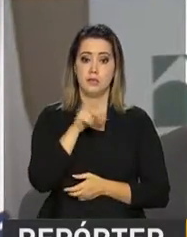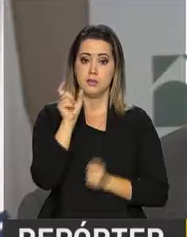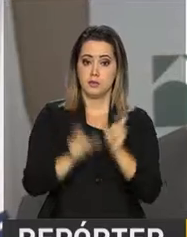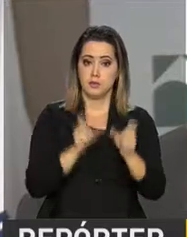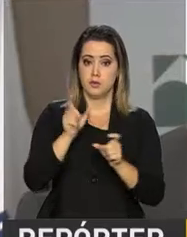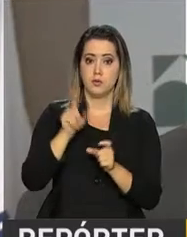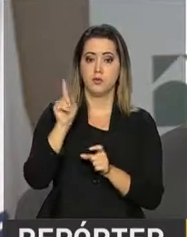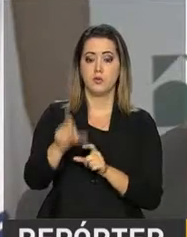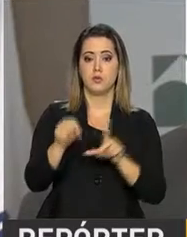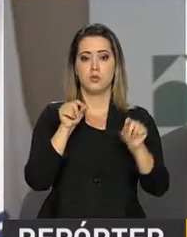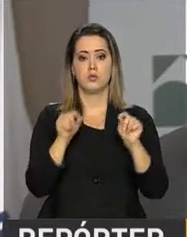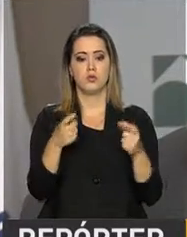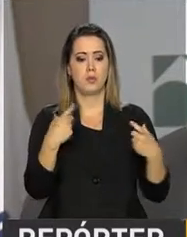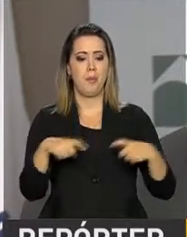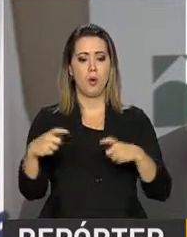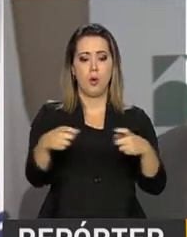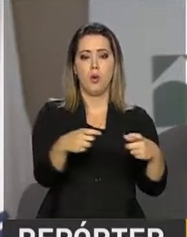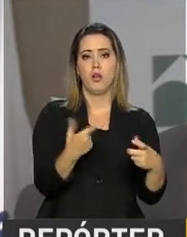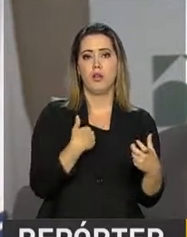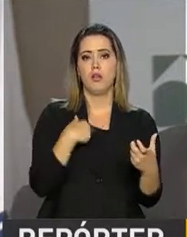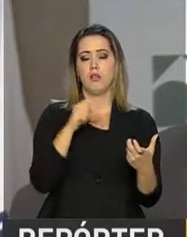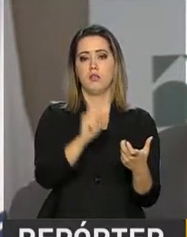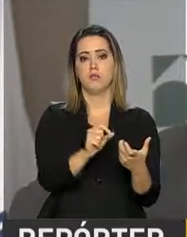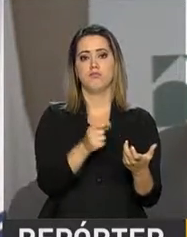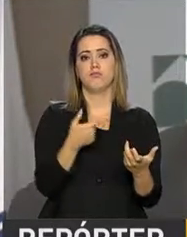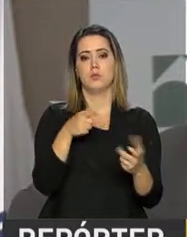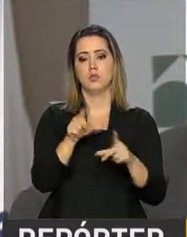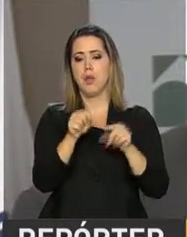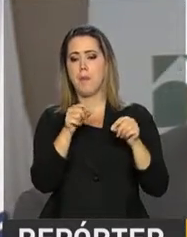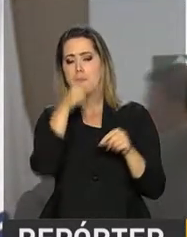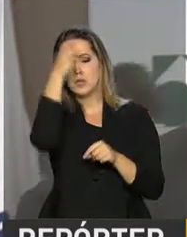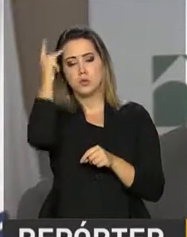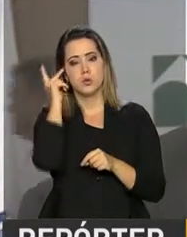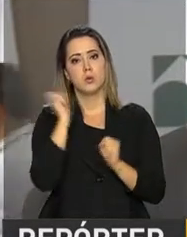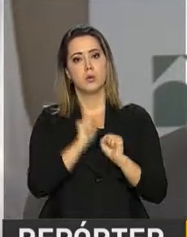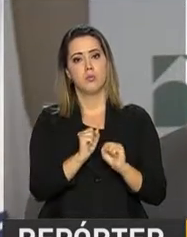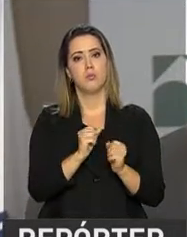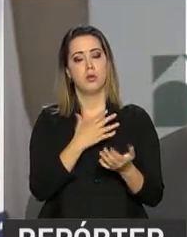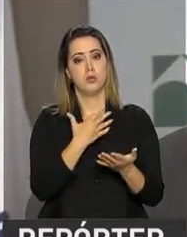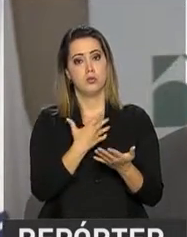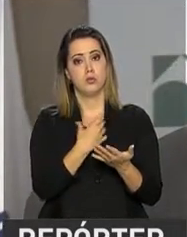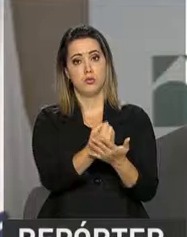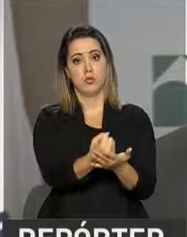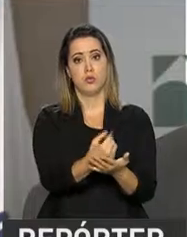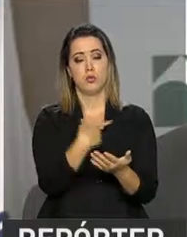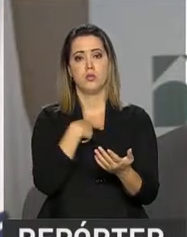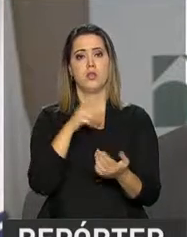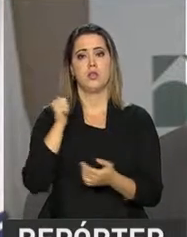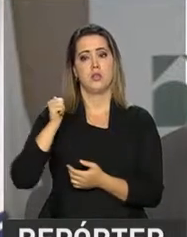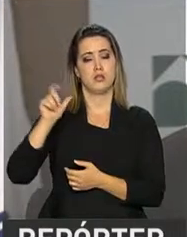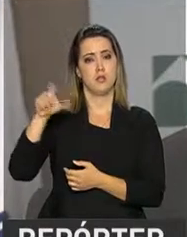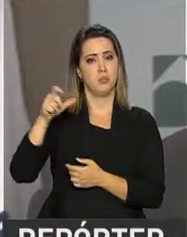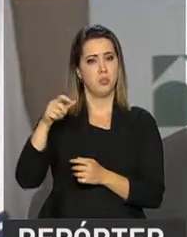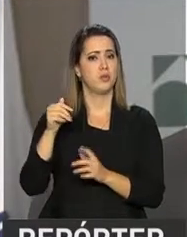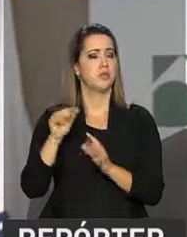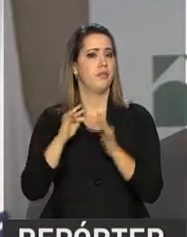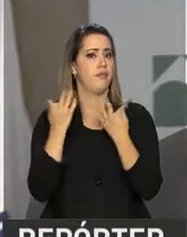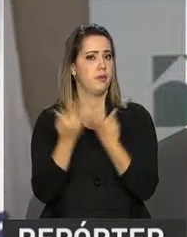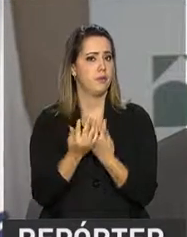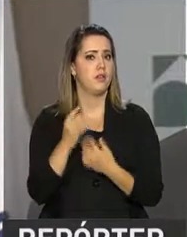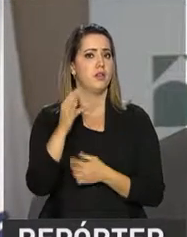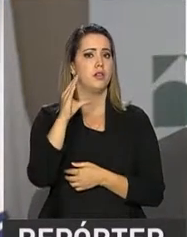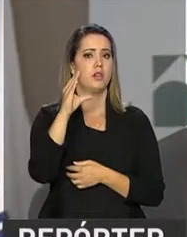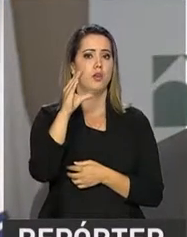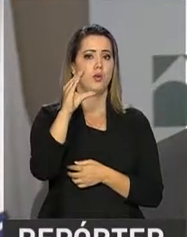pela articulação do semiárido asa dentre aqueles beneficiários dos programas sociais aquelas pessoas estão inscritas no